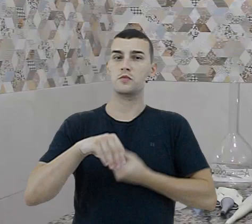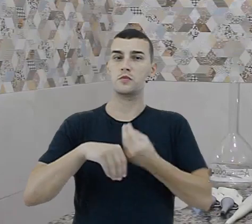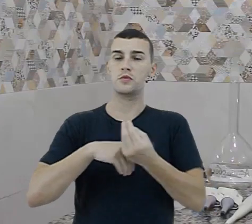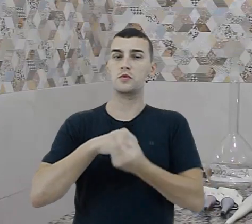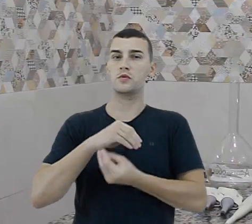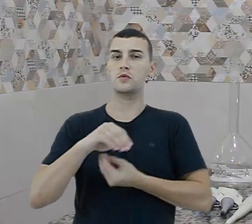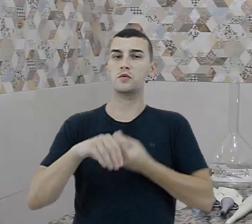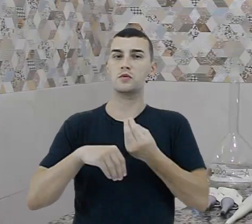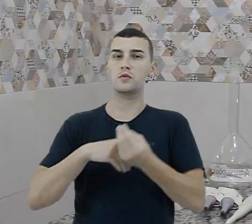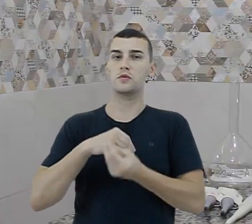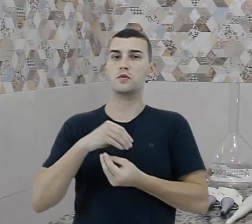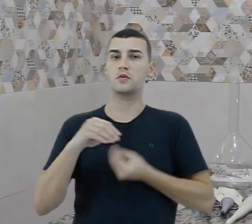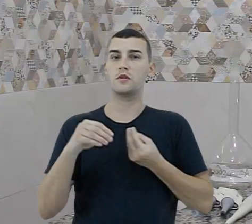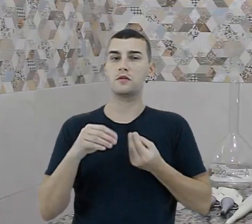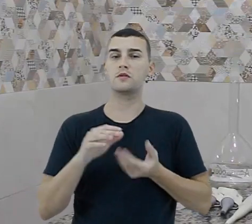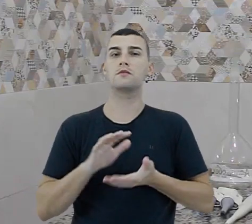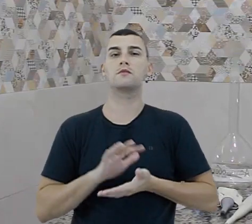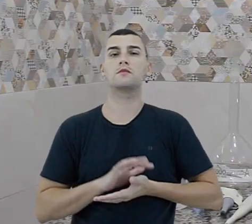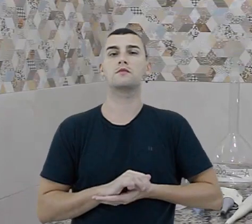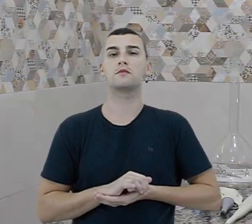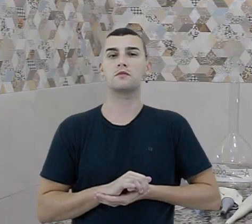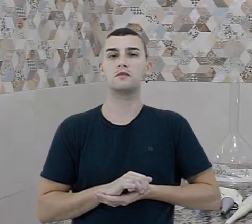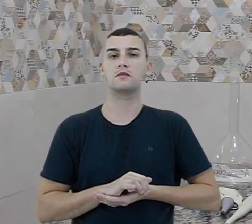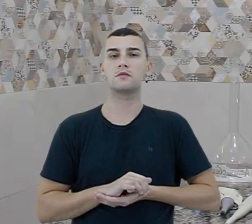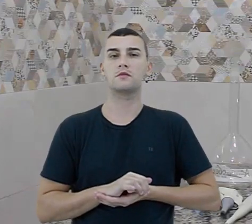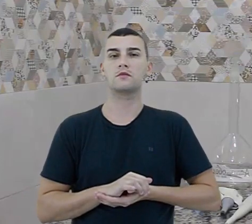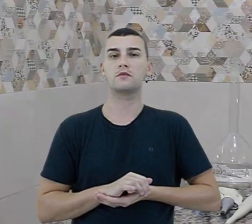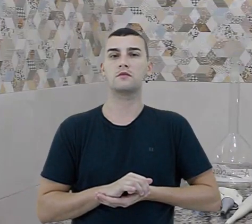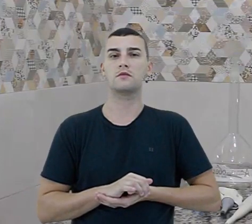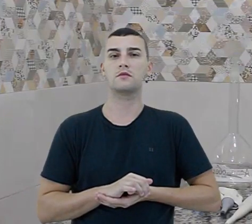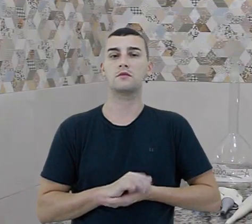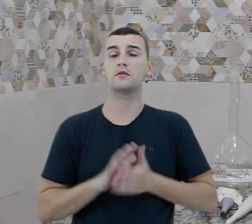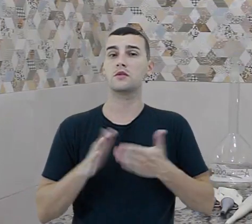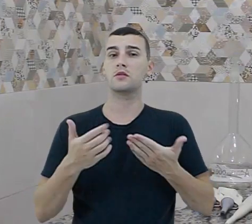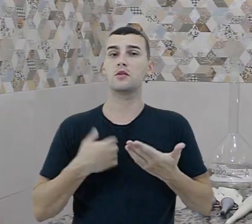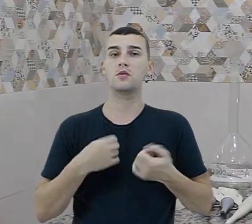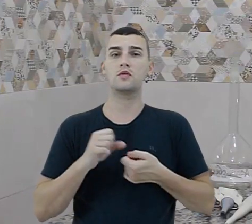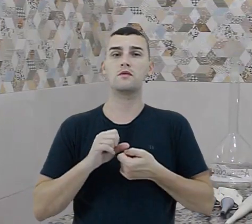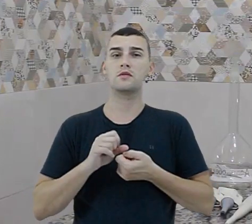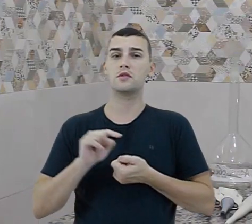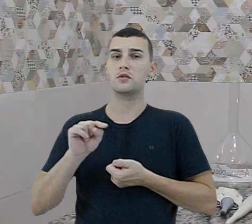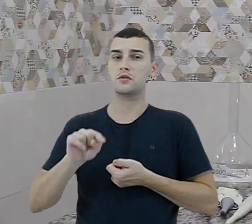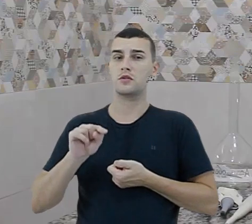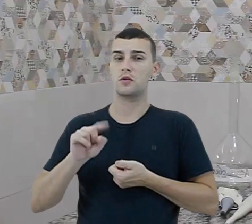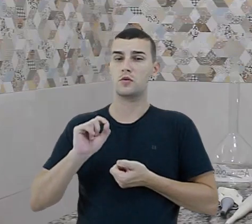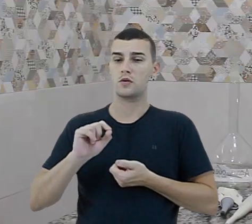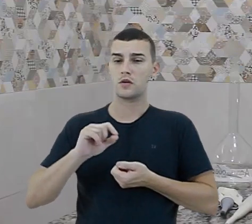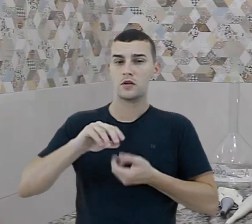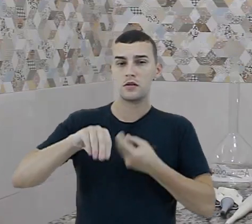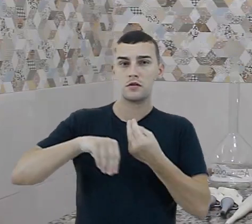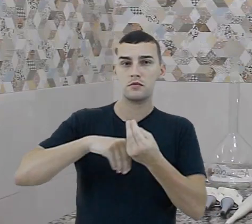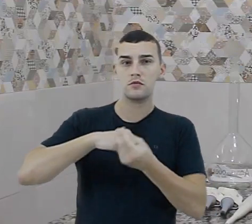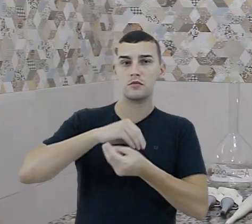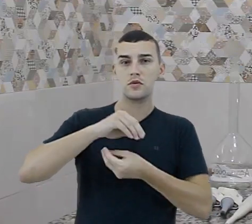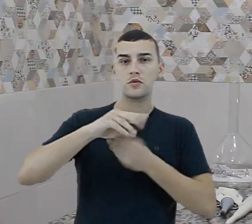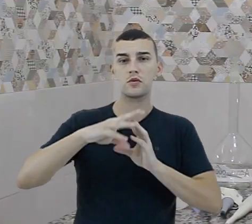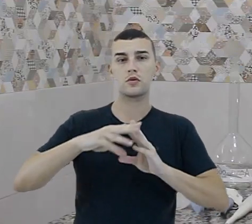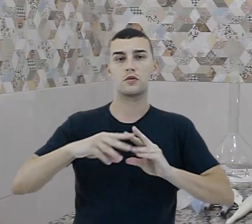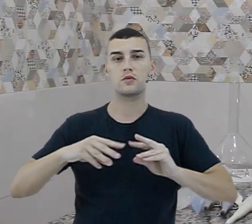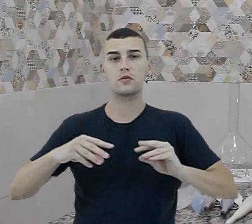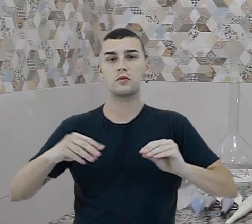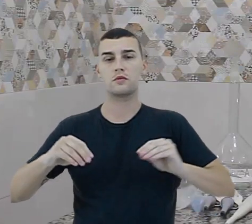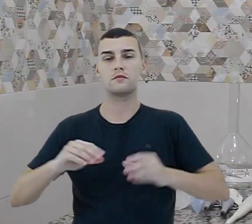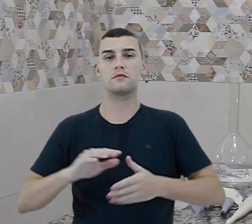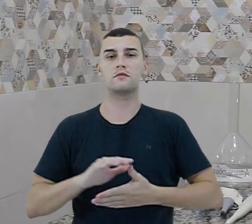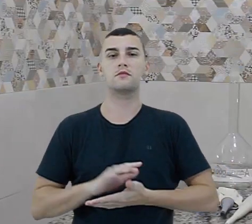essa solução, esse soluto que foi adicionado aqui no balão de vidro. Então, estou fazendo aqui a minha parte